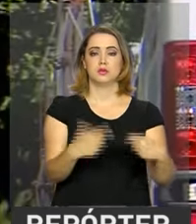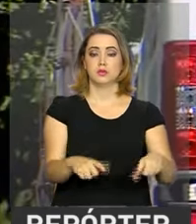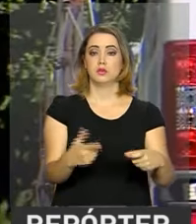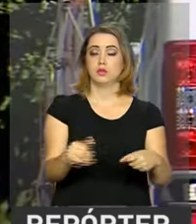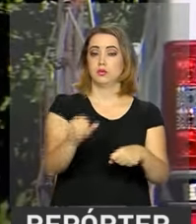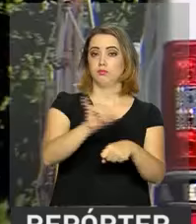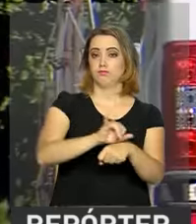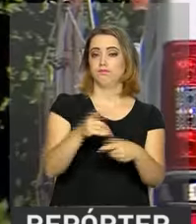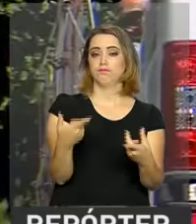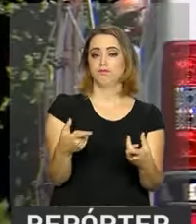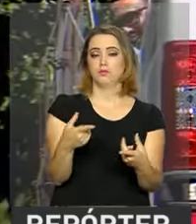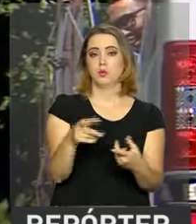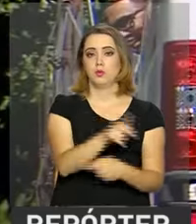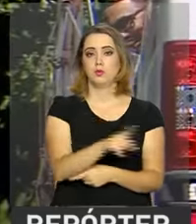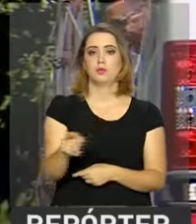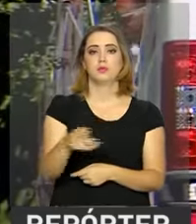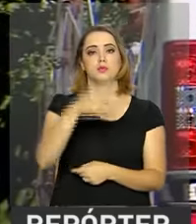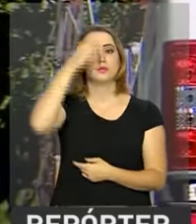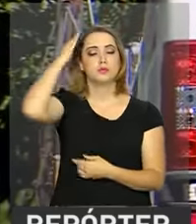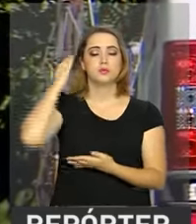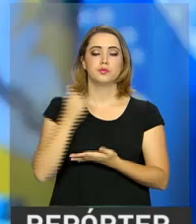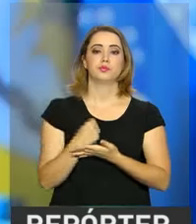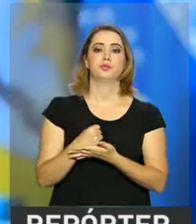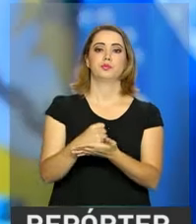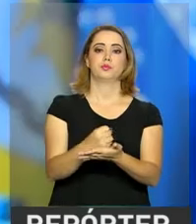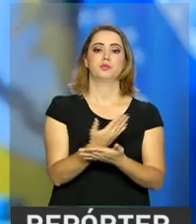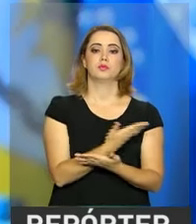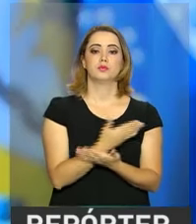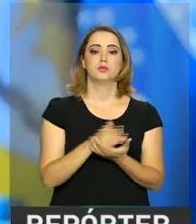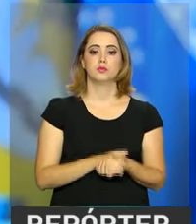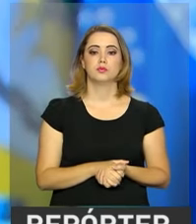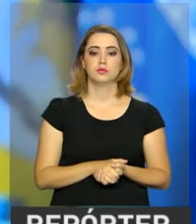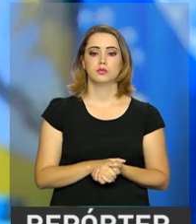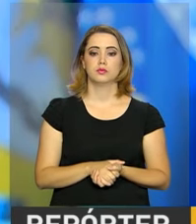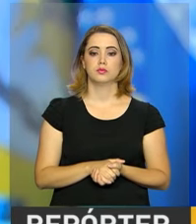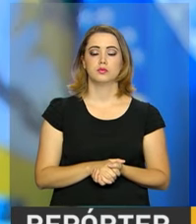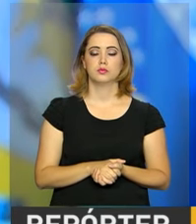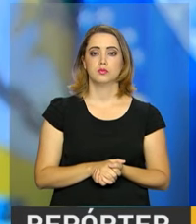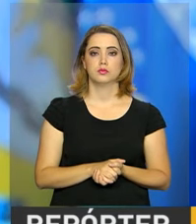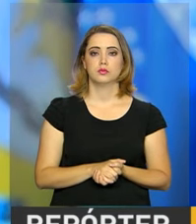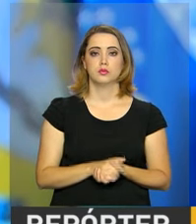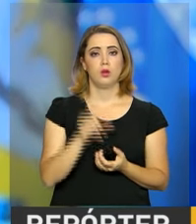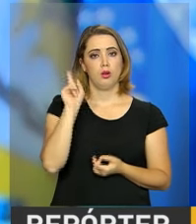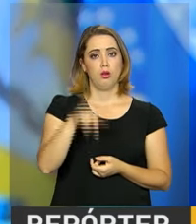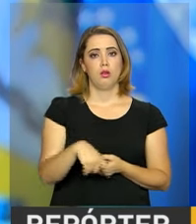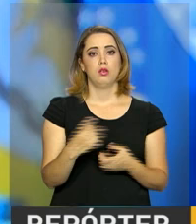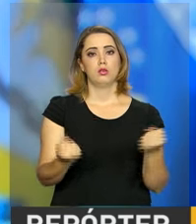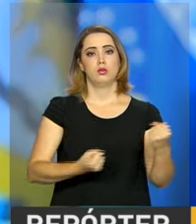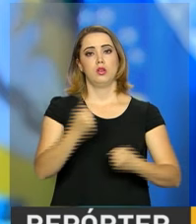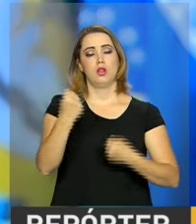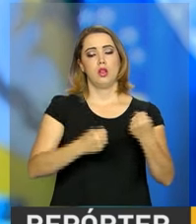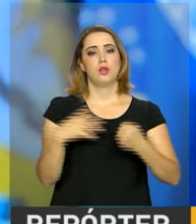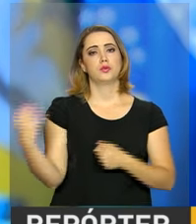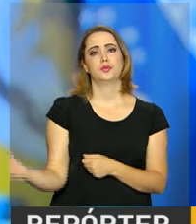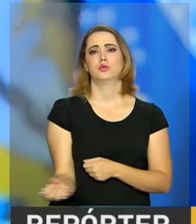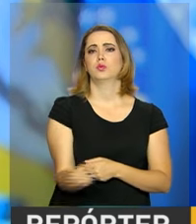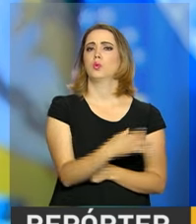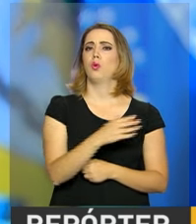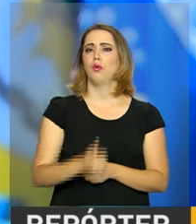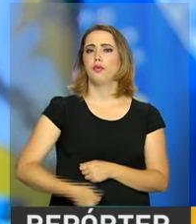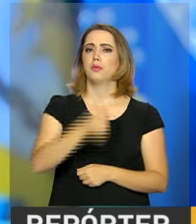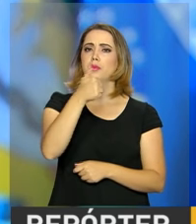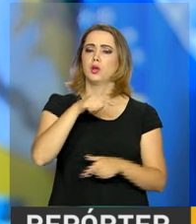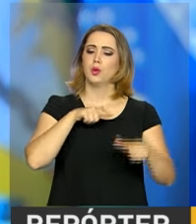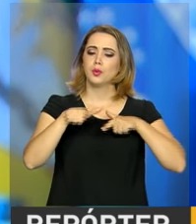onde o presidente Michel Temer fez as entregas. Claro que um veículo novo, ele acaba, em primeiro lugar, dando melhores condições de trabalho